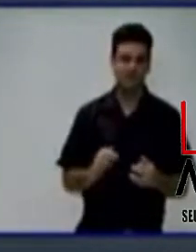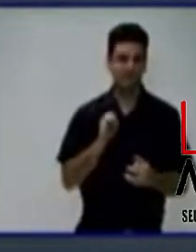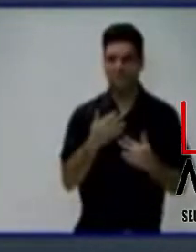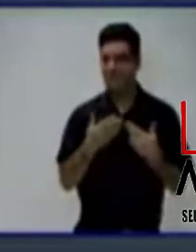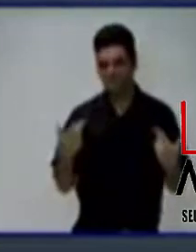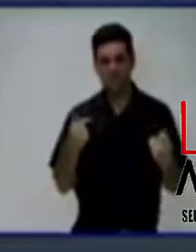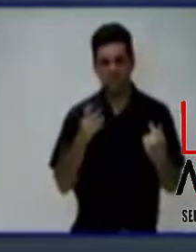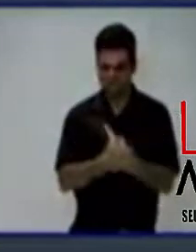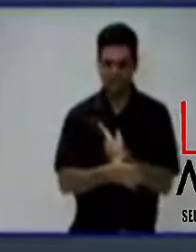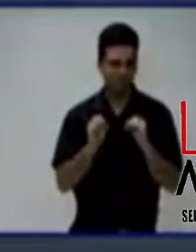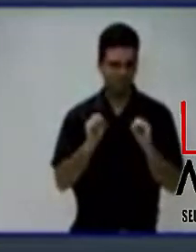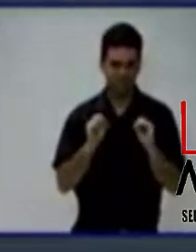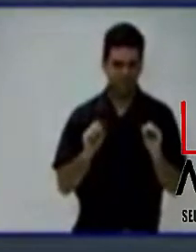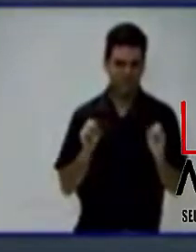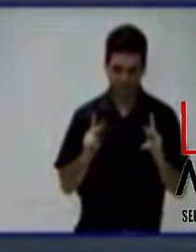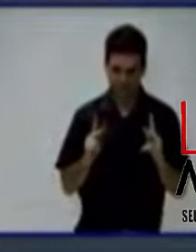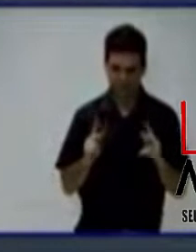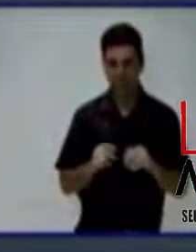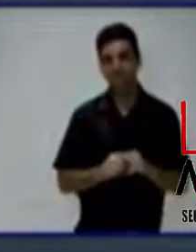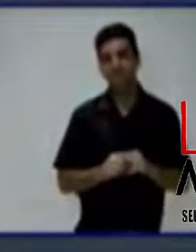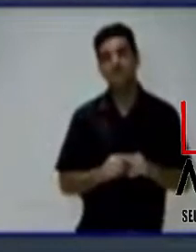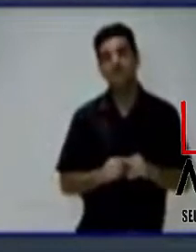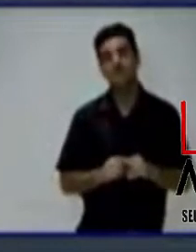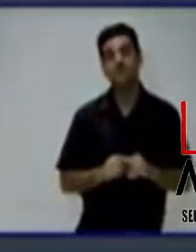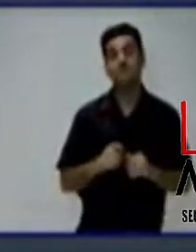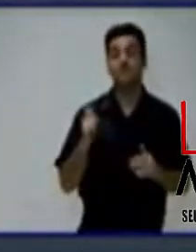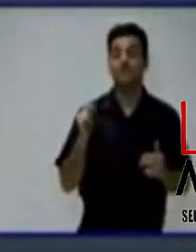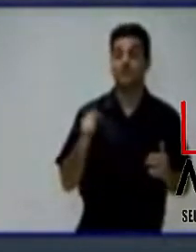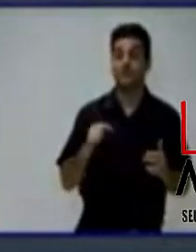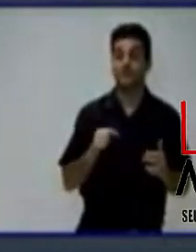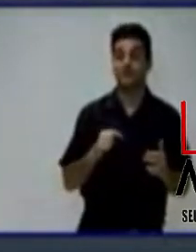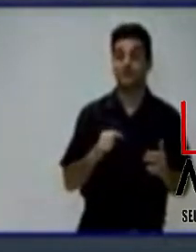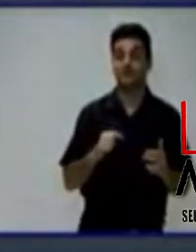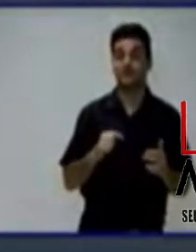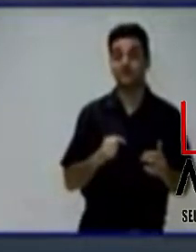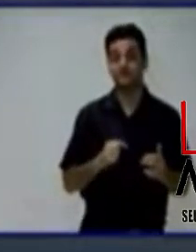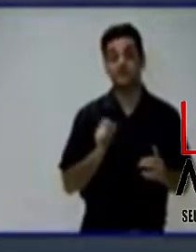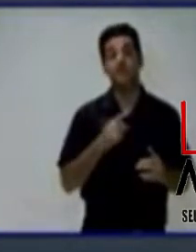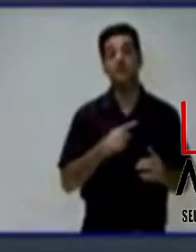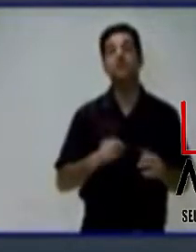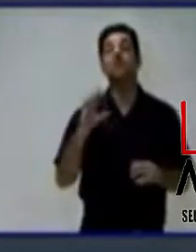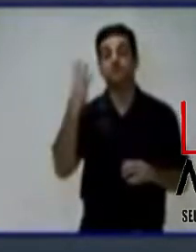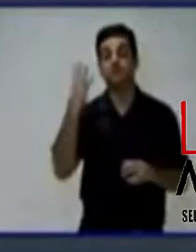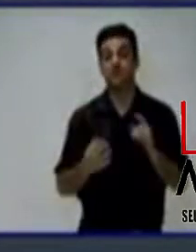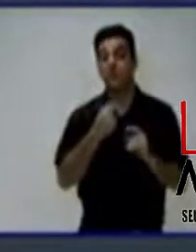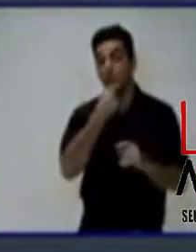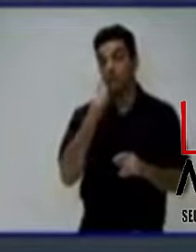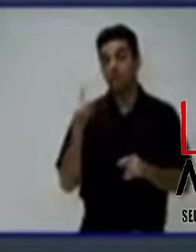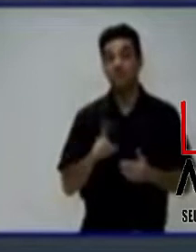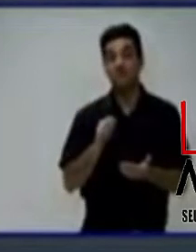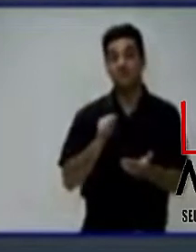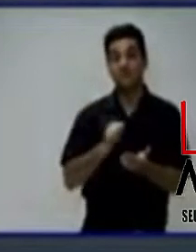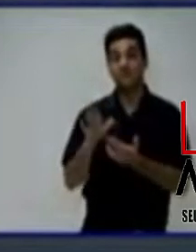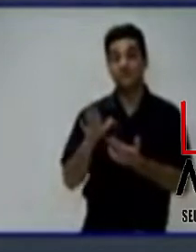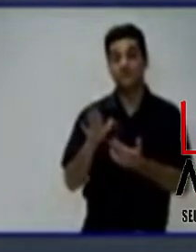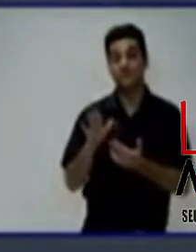dos colegas para qualquer esclarecimento. Aqui, na hipótese, presidente, o candidato ele foi demitido do